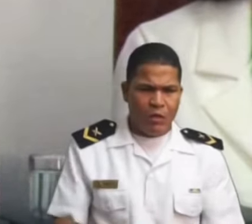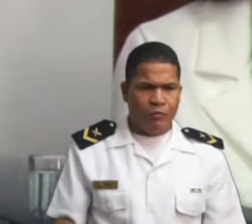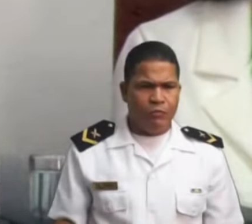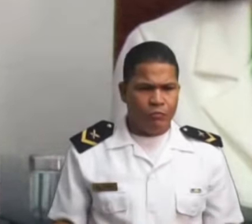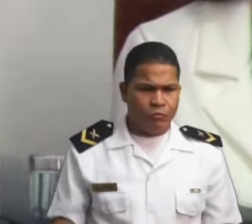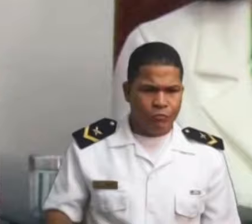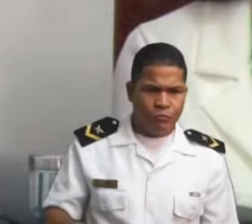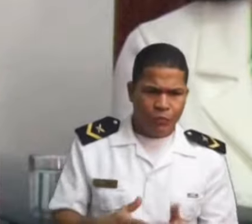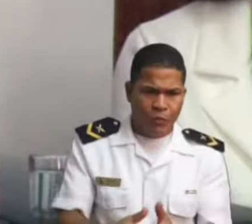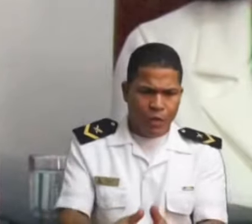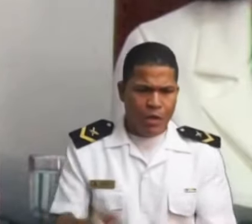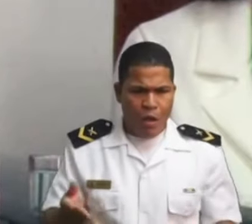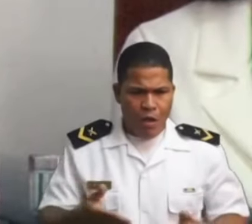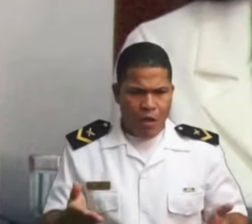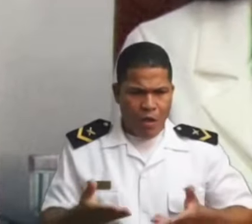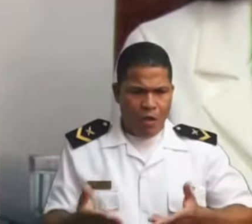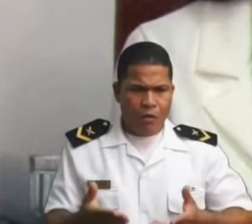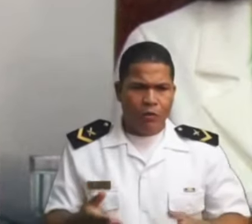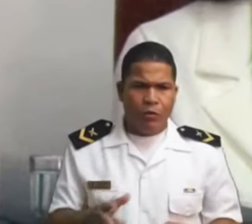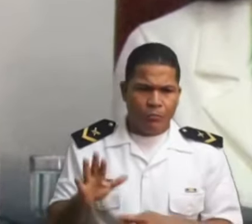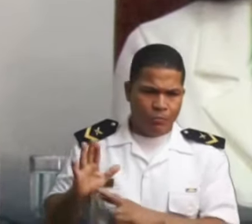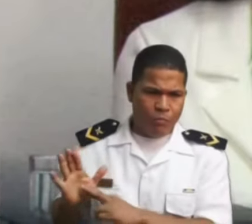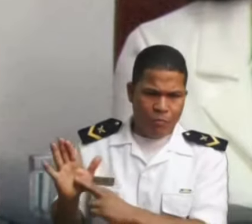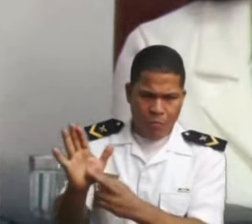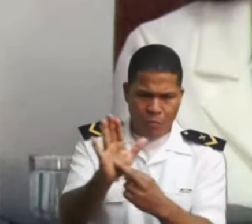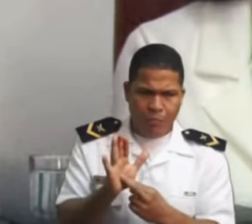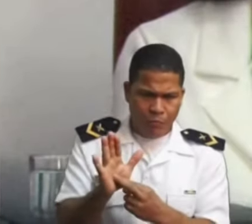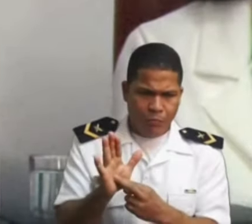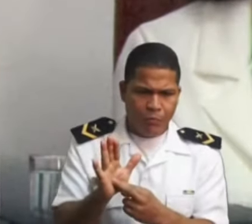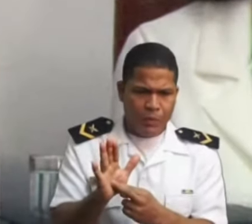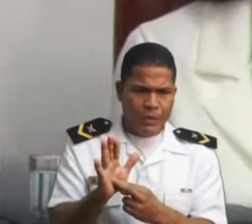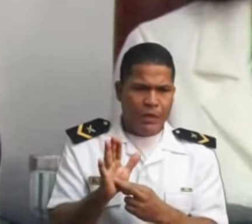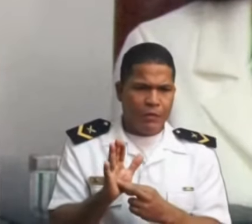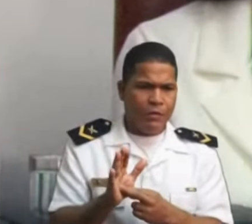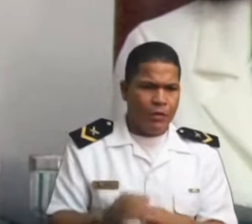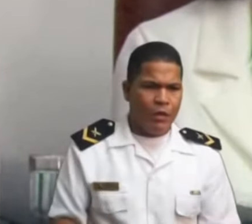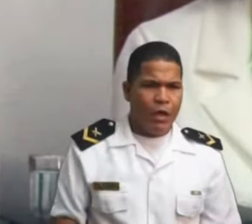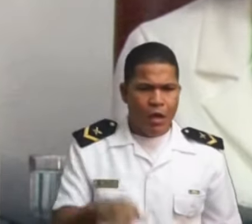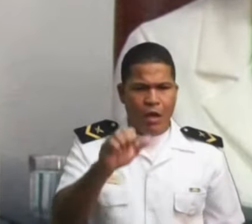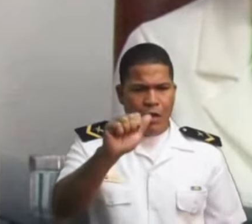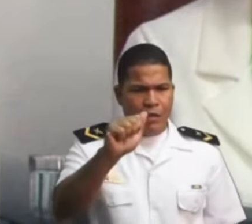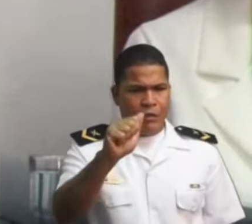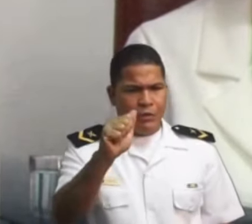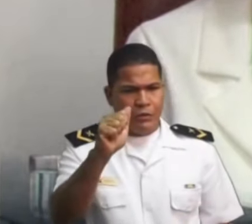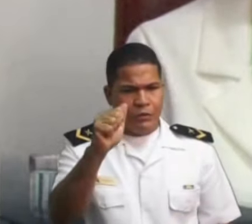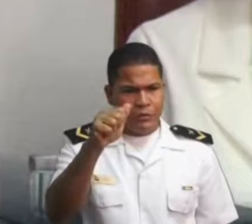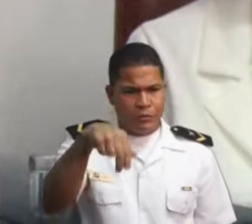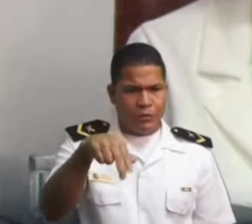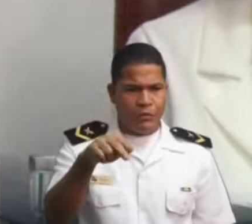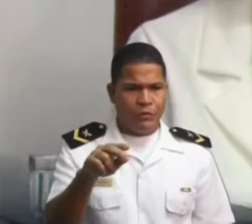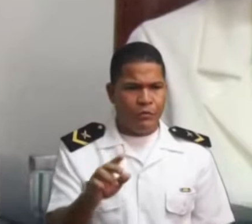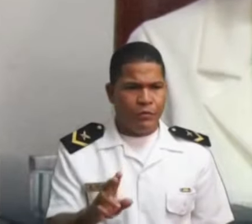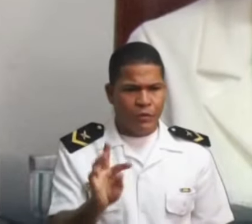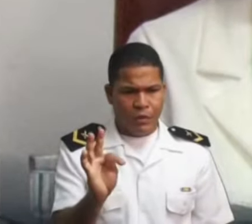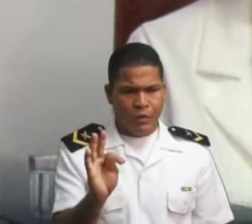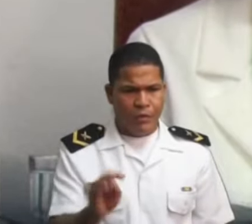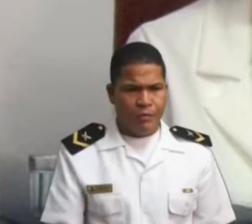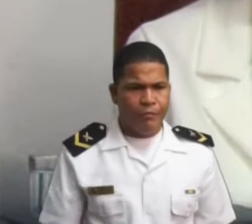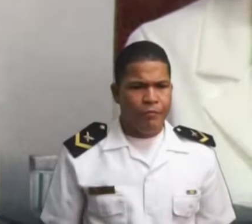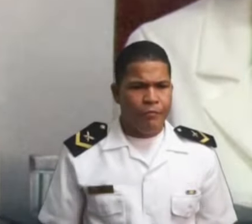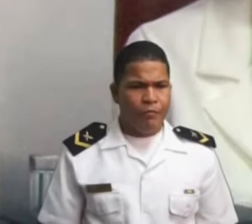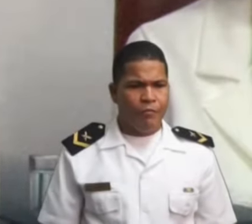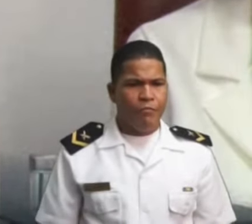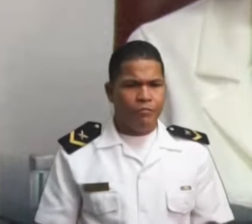Agência Nacional de Transporte Aquaviários; o senhor desembargador Antônio